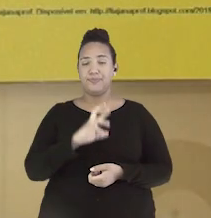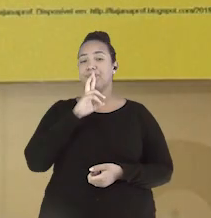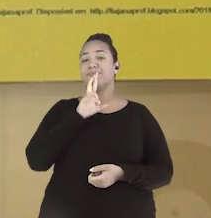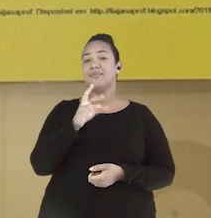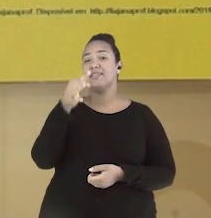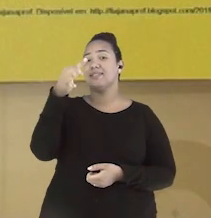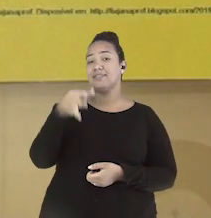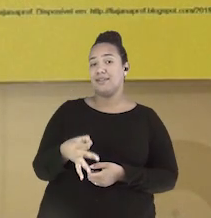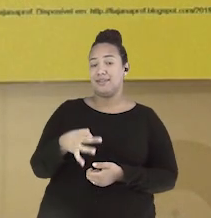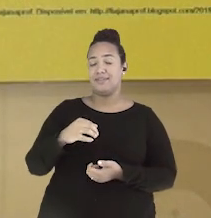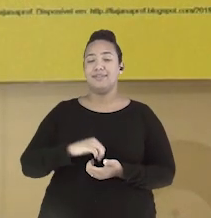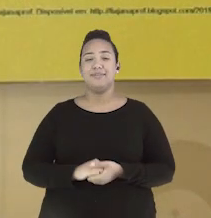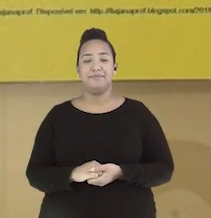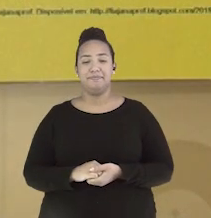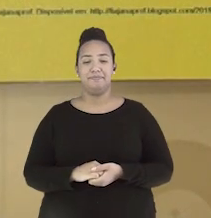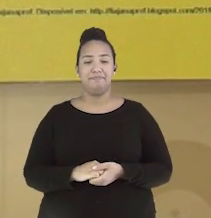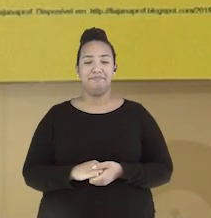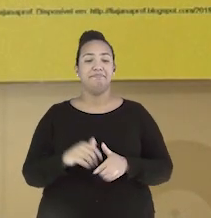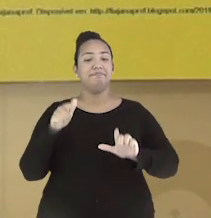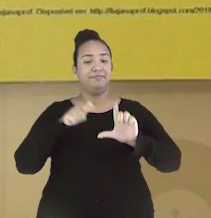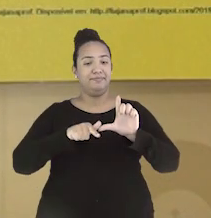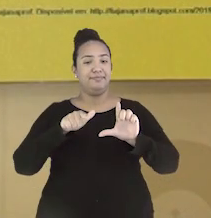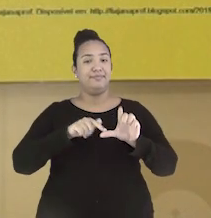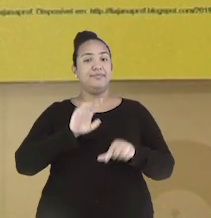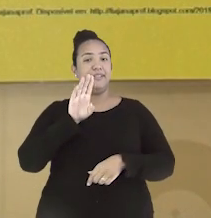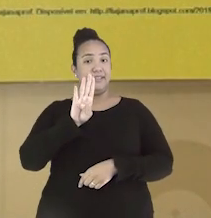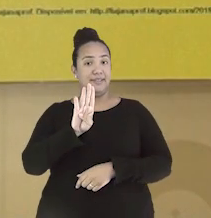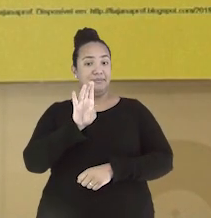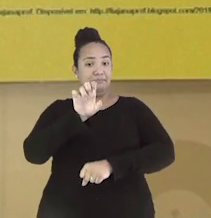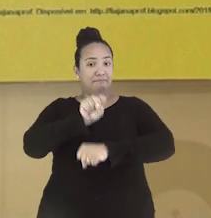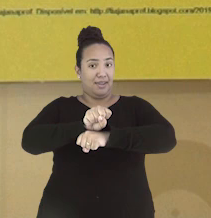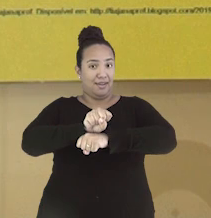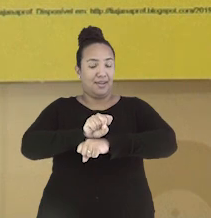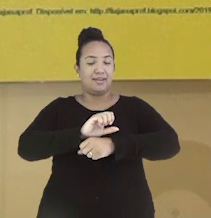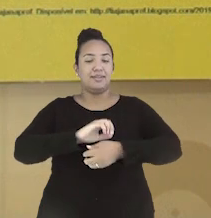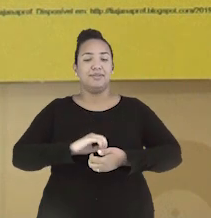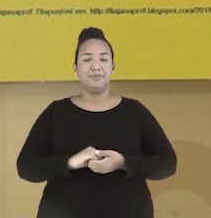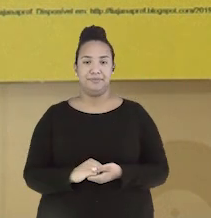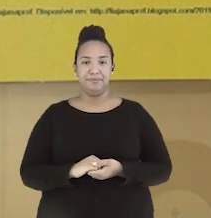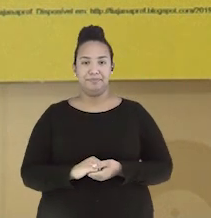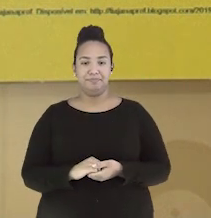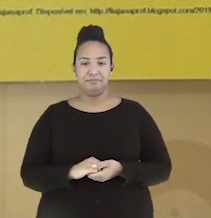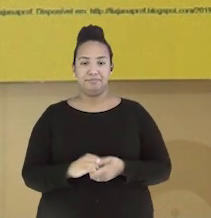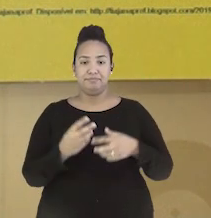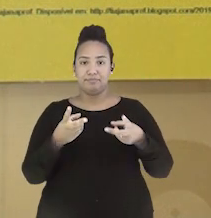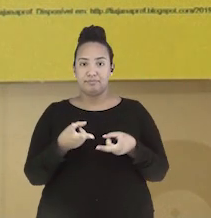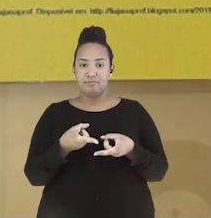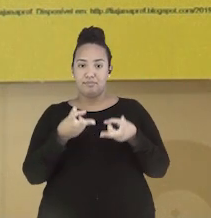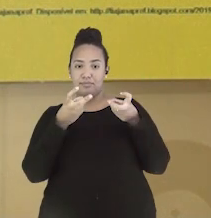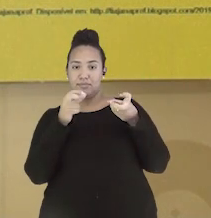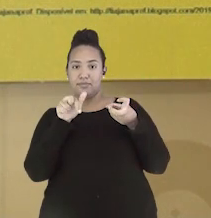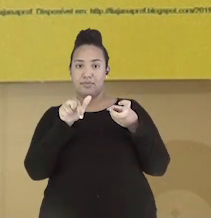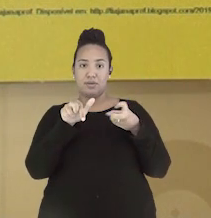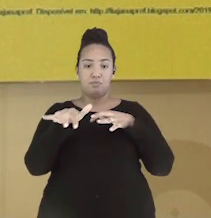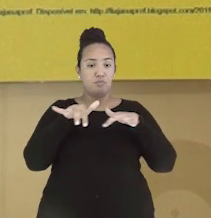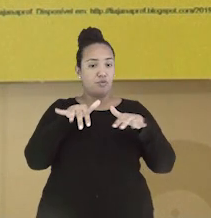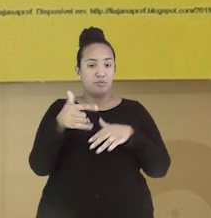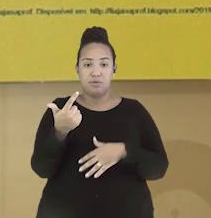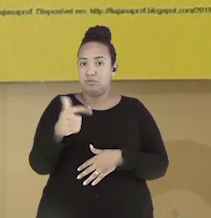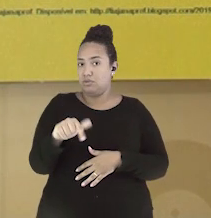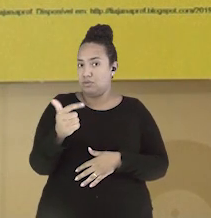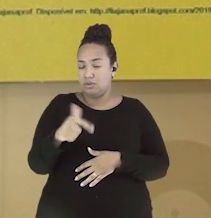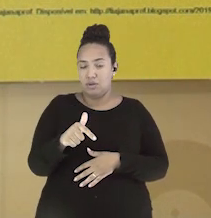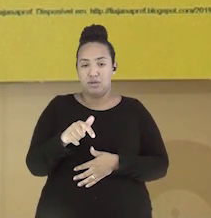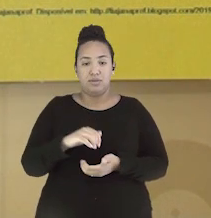E a resposta correta é a letra B, estático. Perceba que não existe nenhuma